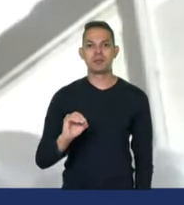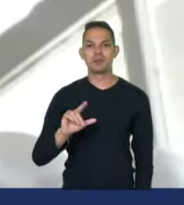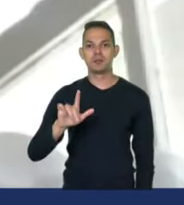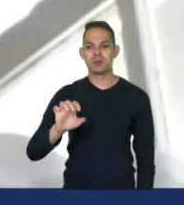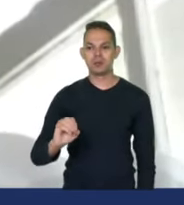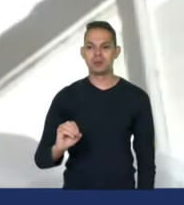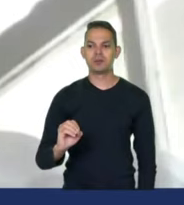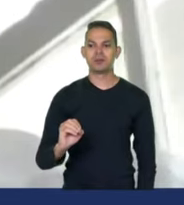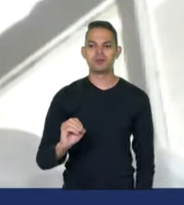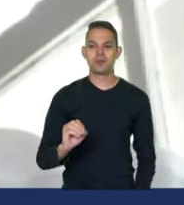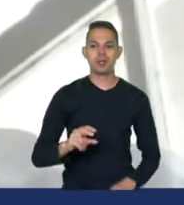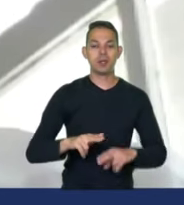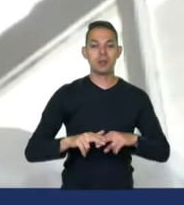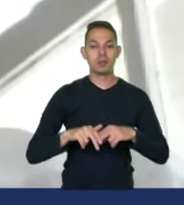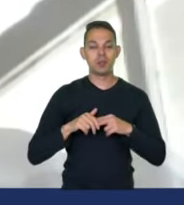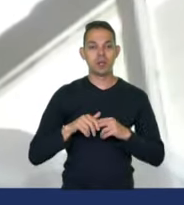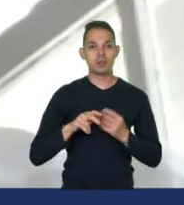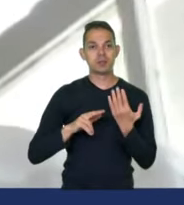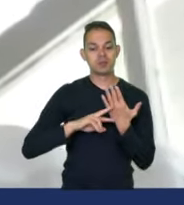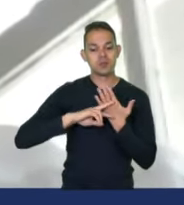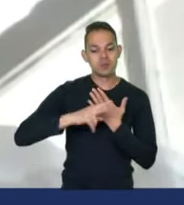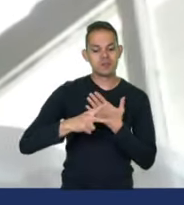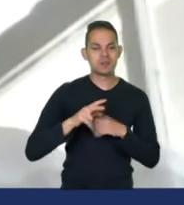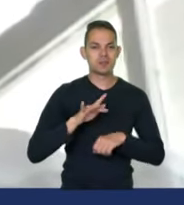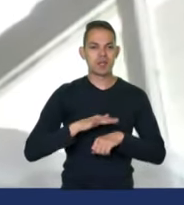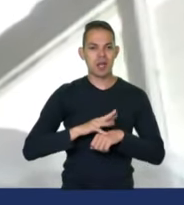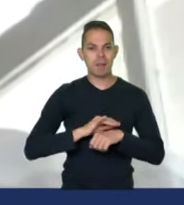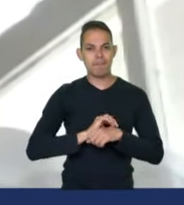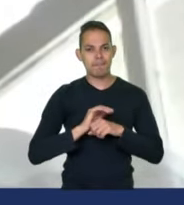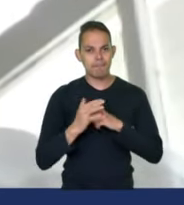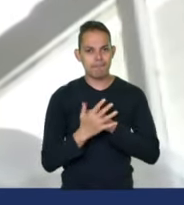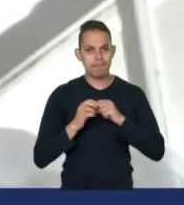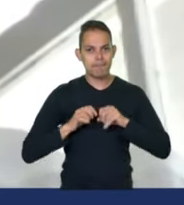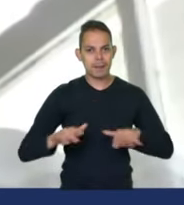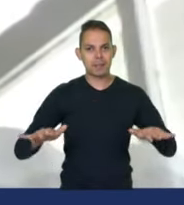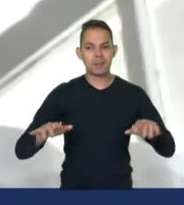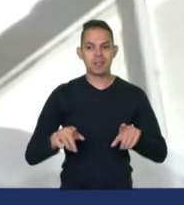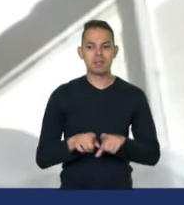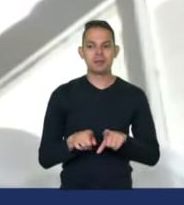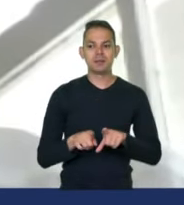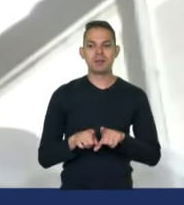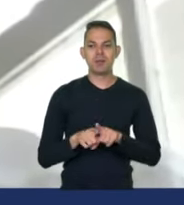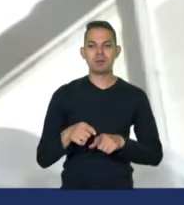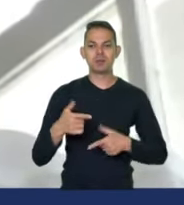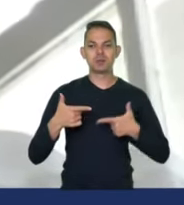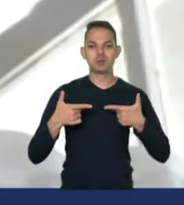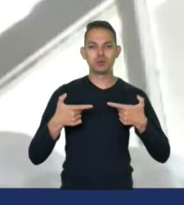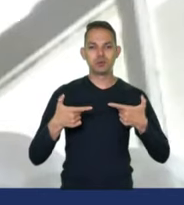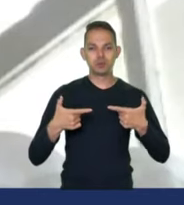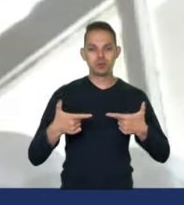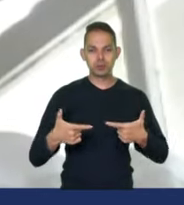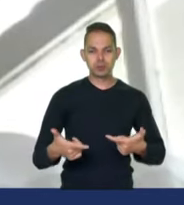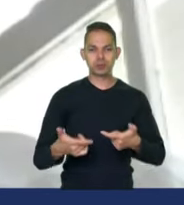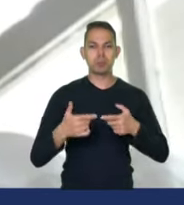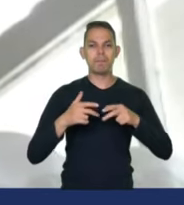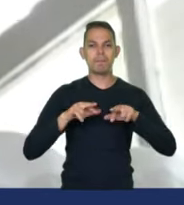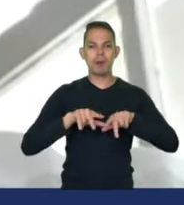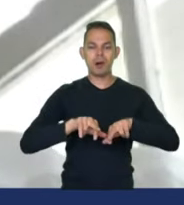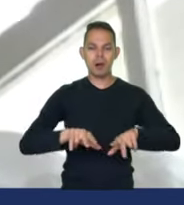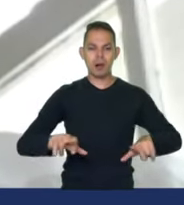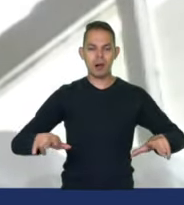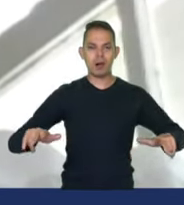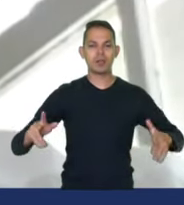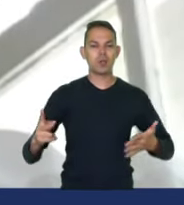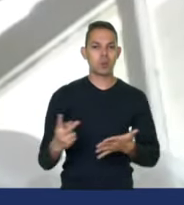pelos efeitos da pandemia quanto dos recentes conflitos geopolíticos que emergiram